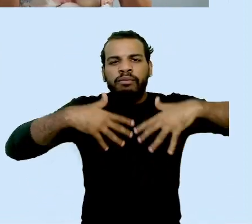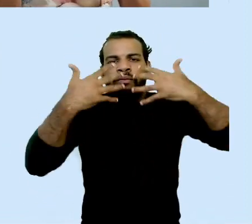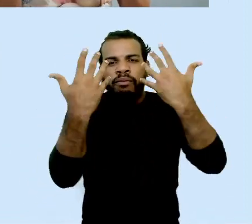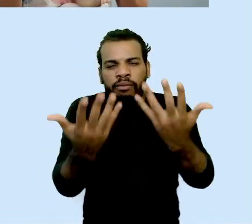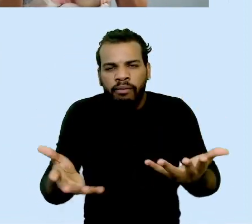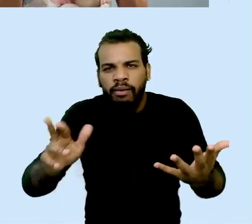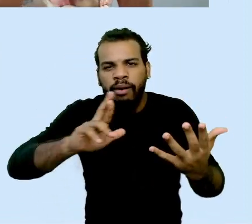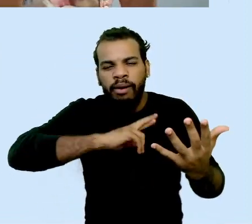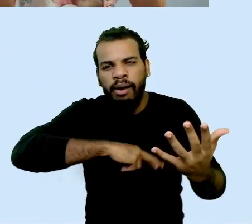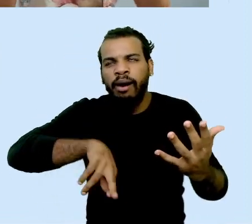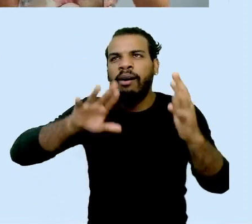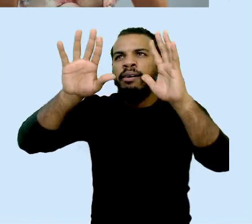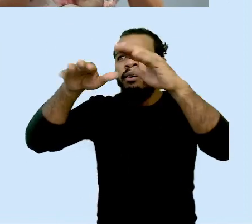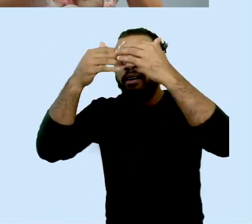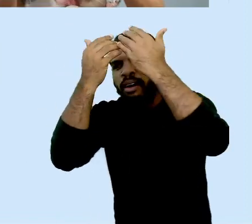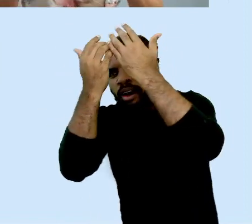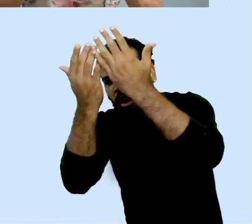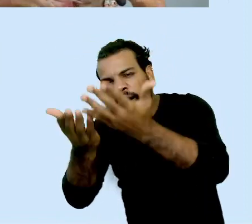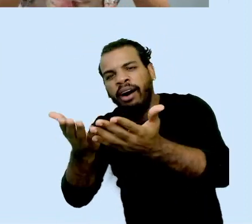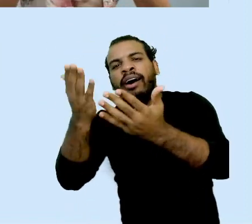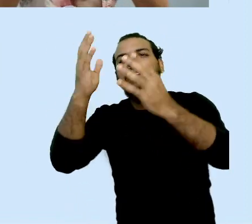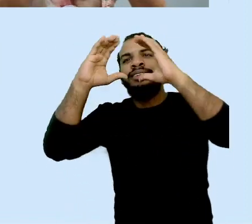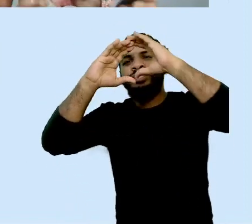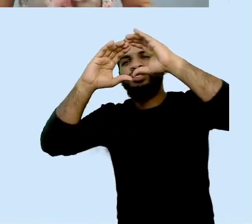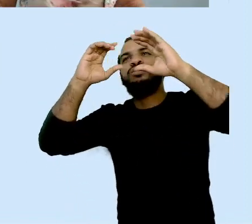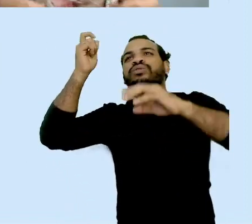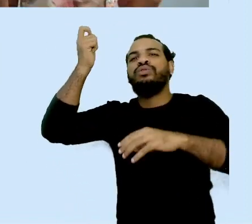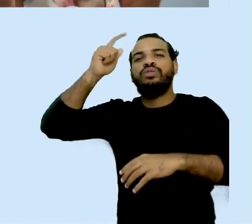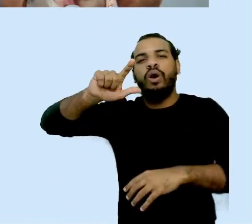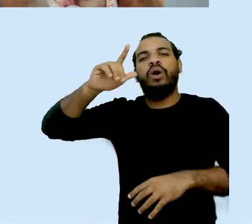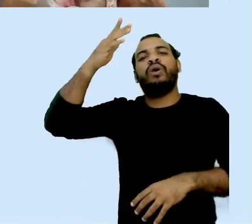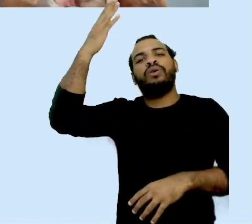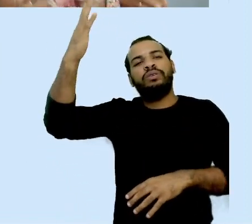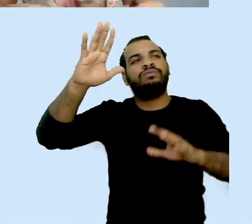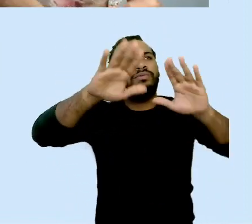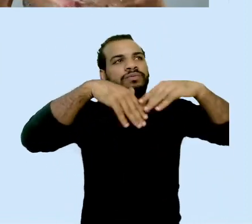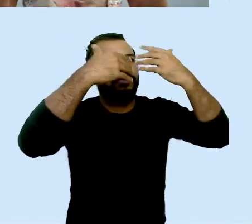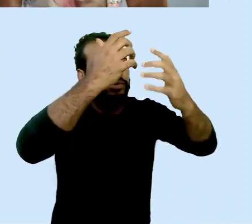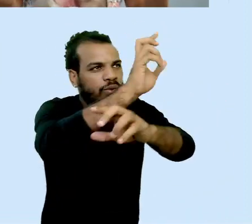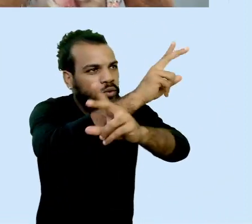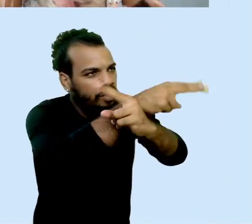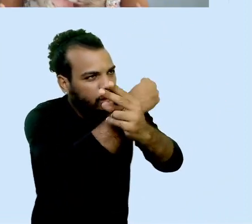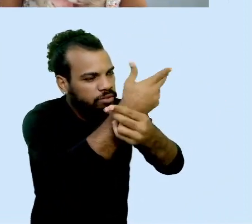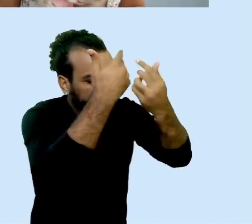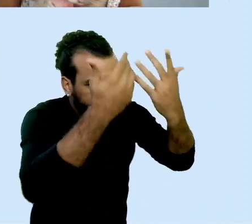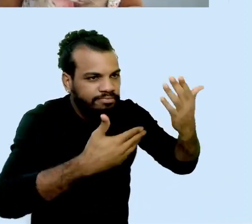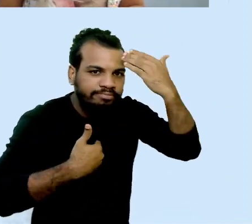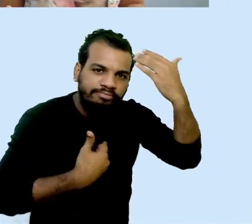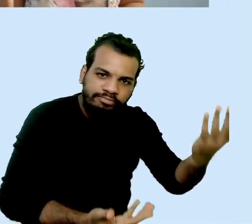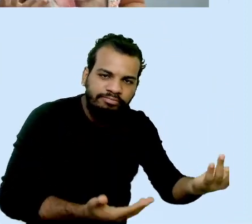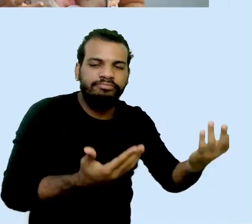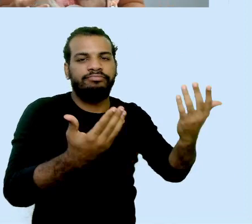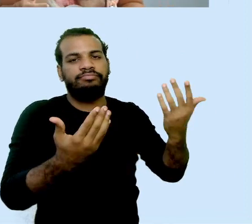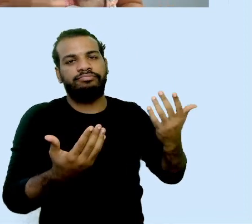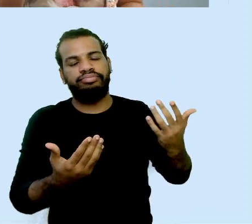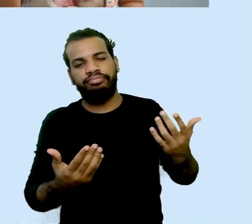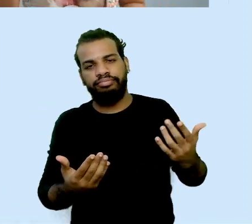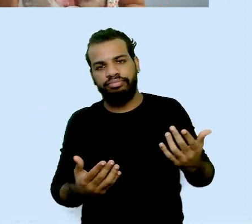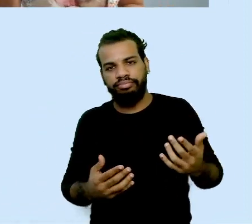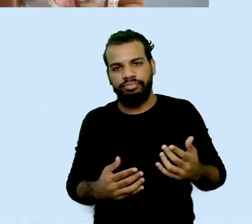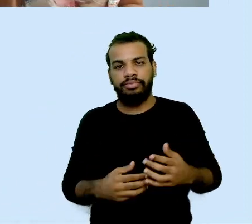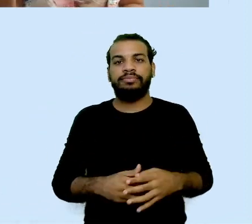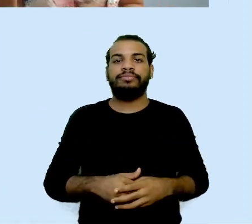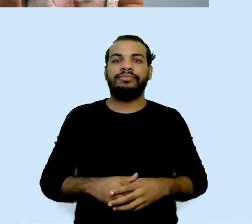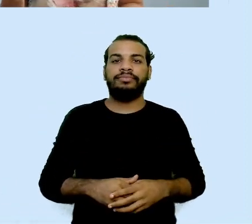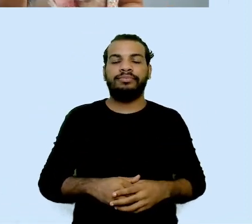e paralelo à dança, também foi se organizando para fazer com que esses rituais fossem cada vez mais elaborados. Tá? E a gente também